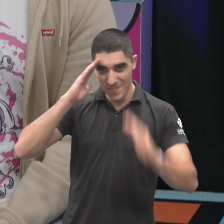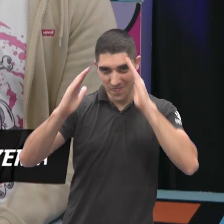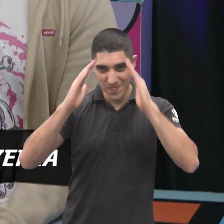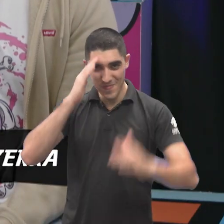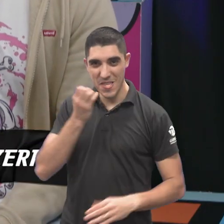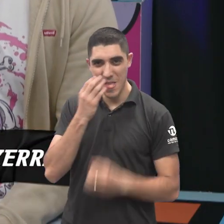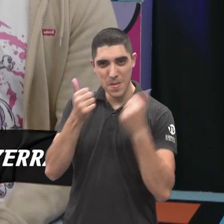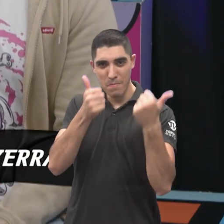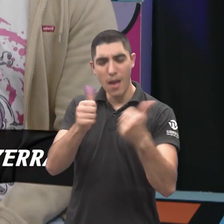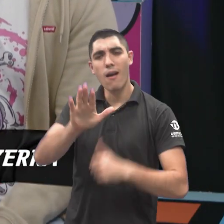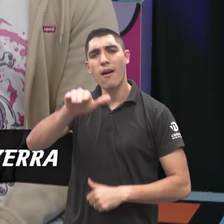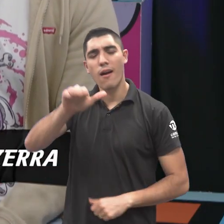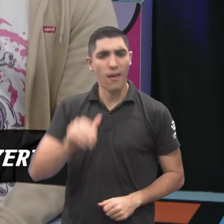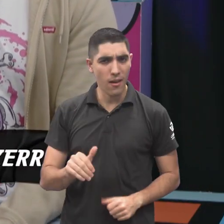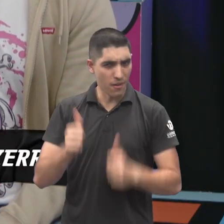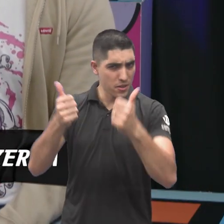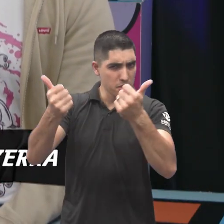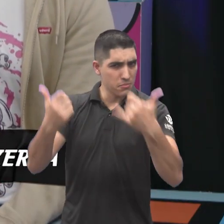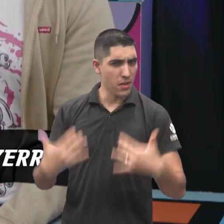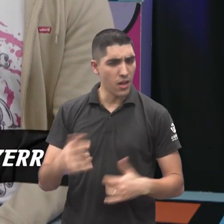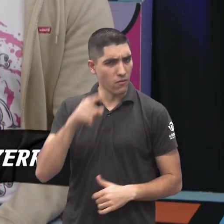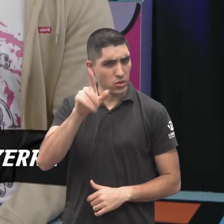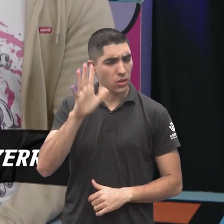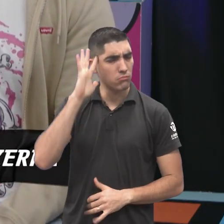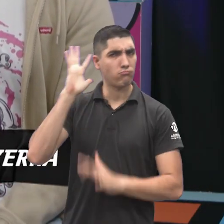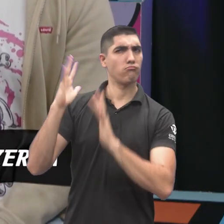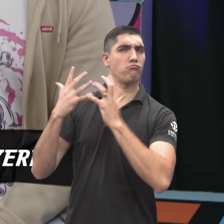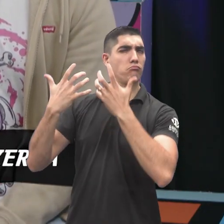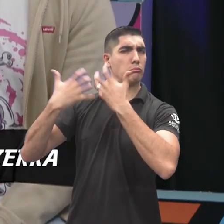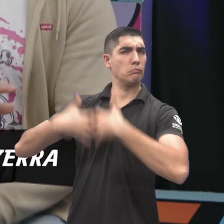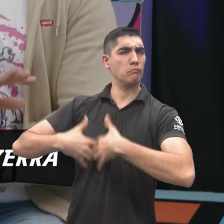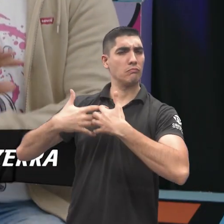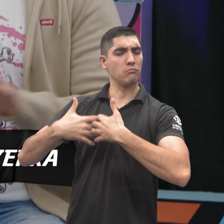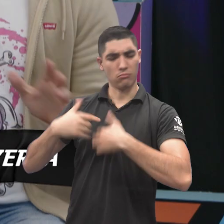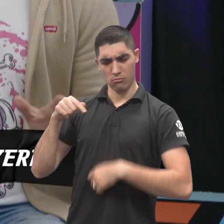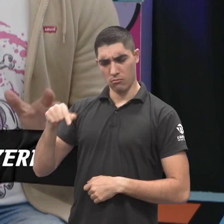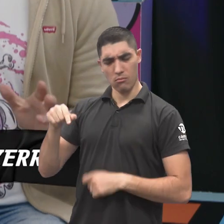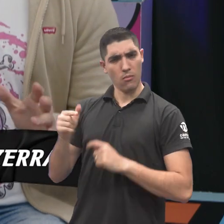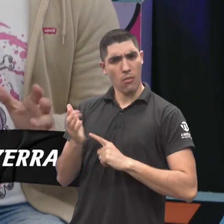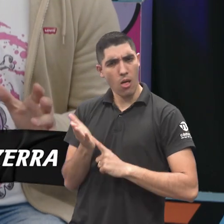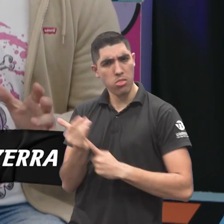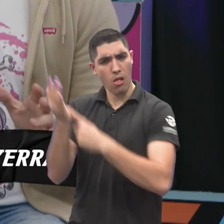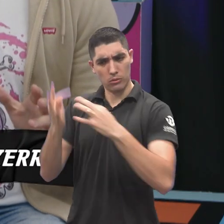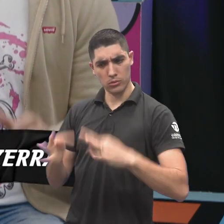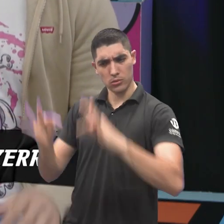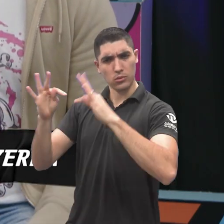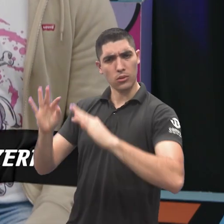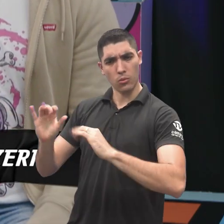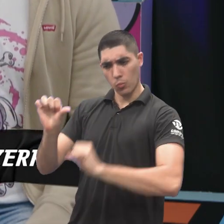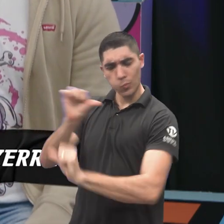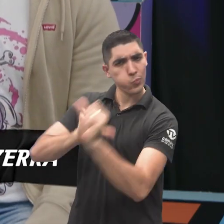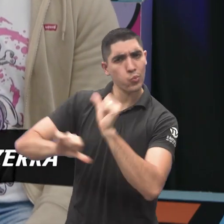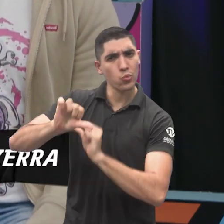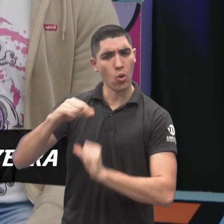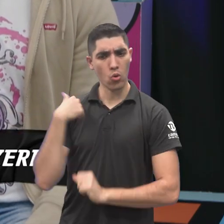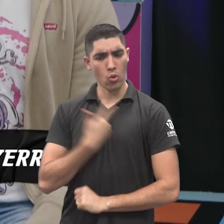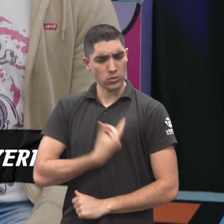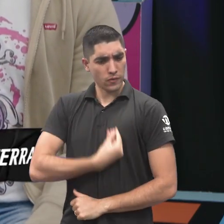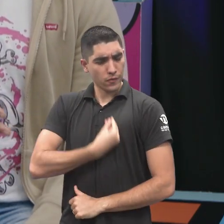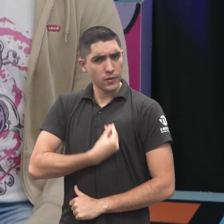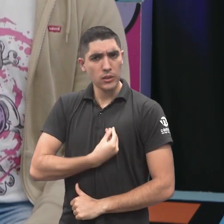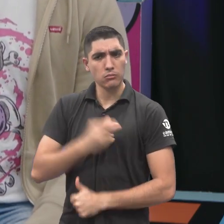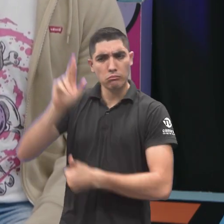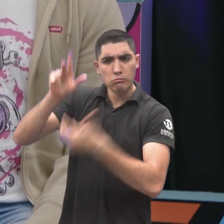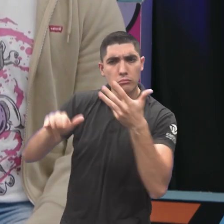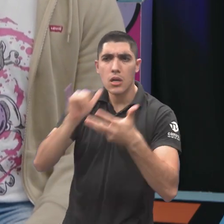Fala aí, galera, tudo bem? Vem cá. Vocês já pararam pra pensar como é que a tecnologia mudou a forma como a gente curte filme, série,